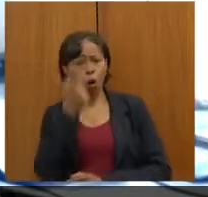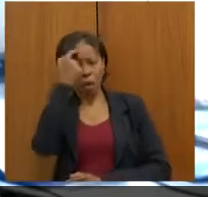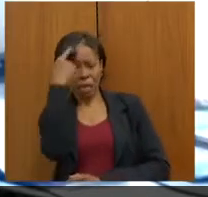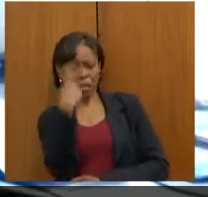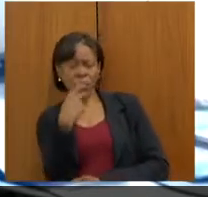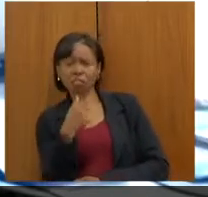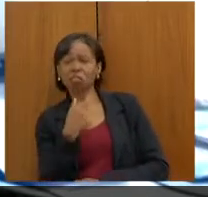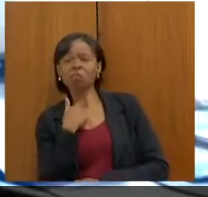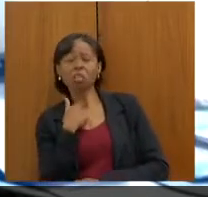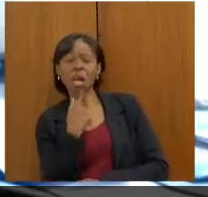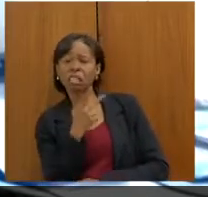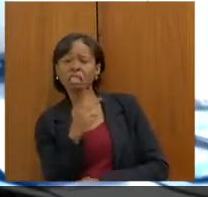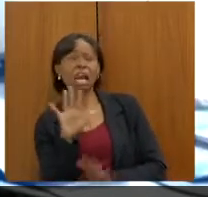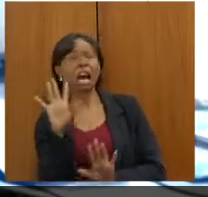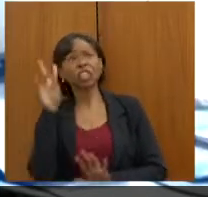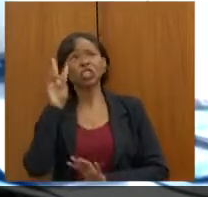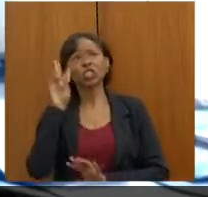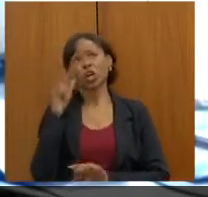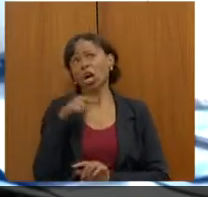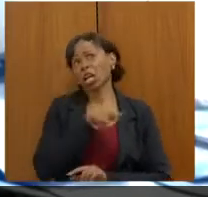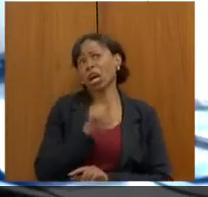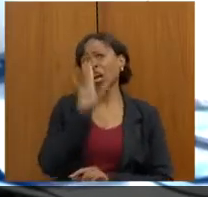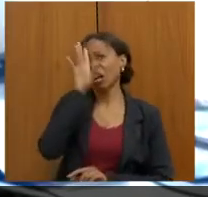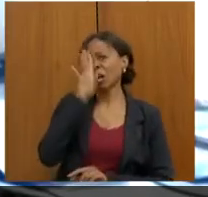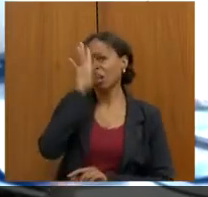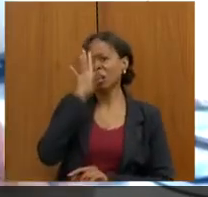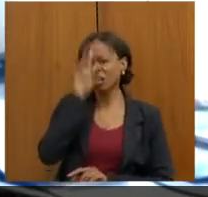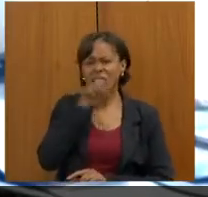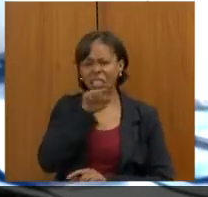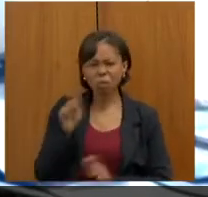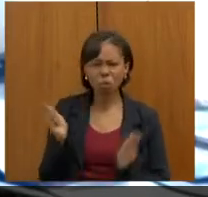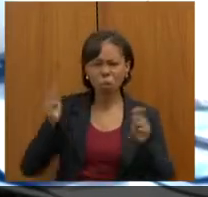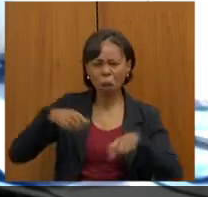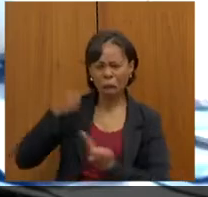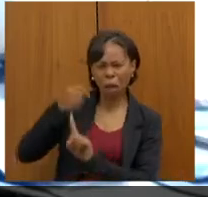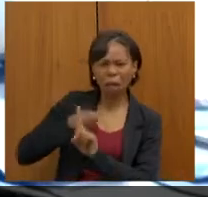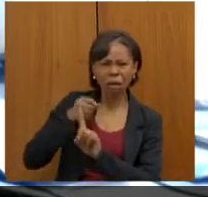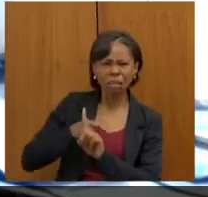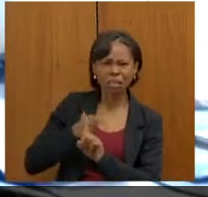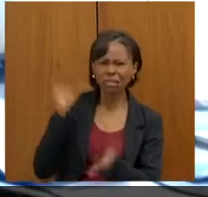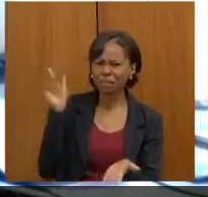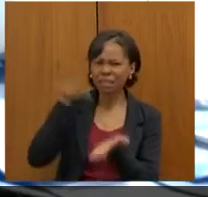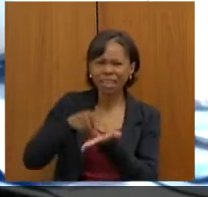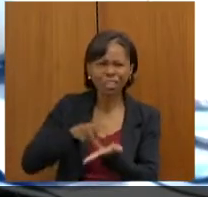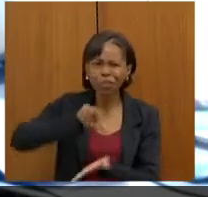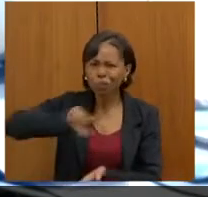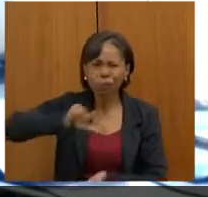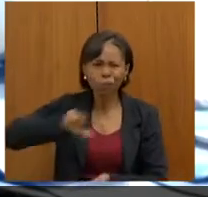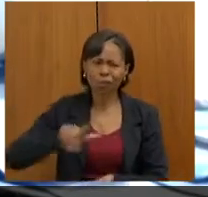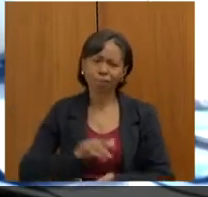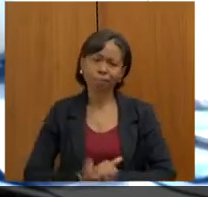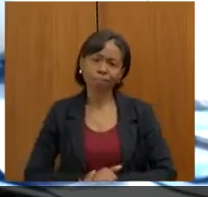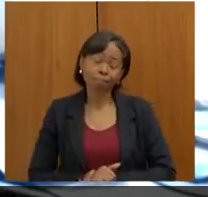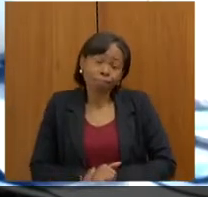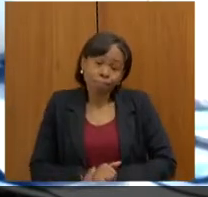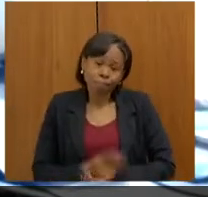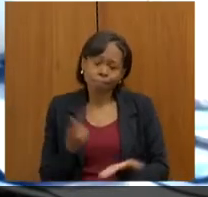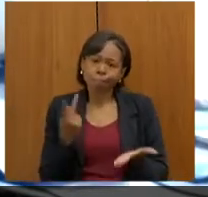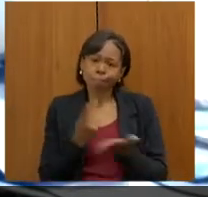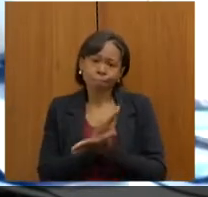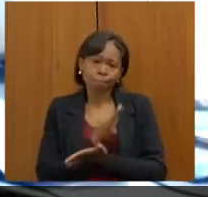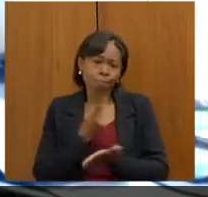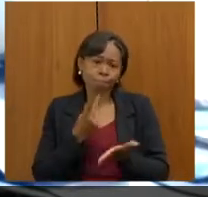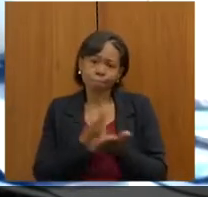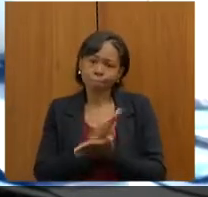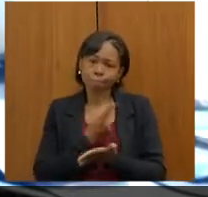cabeça dele uma história onde a justificativa de causado Só existe lá e não é real então eu vejo né